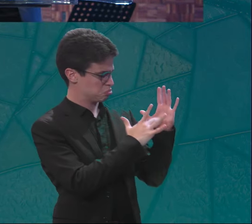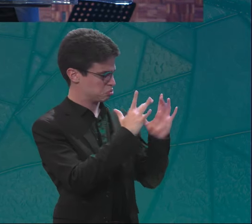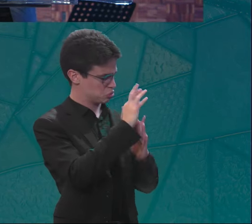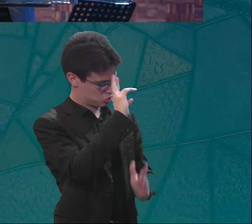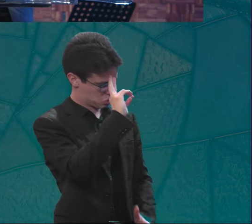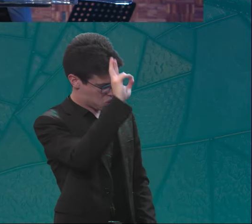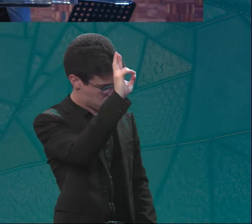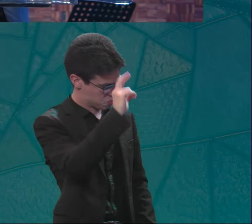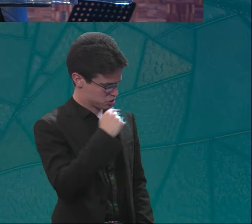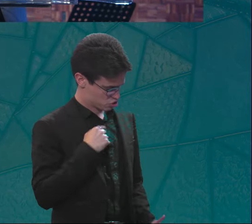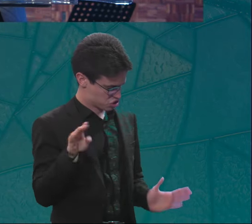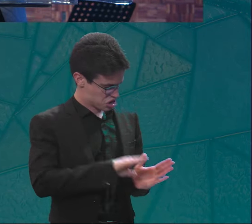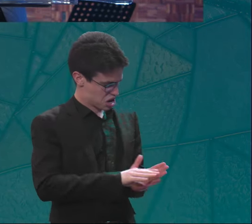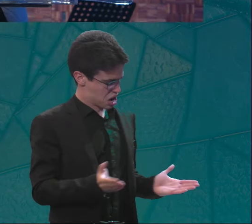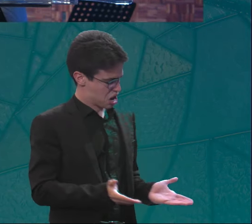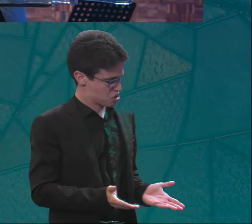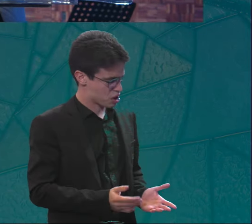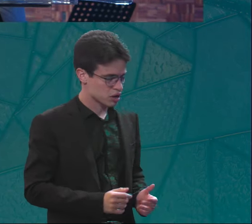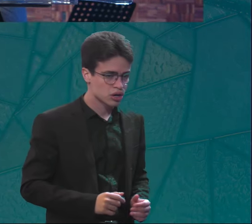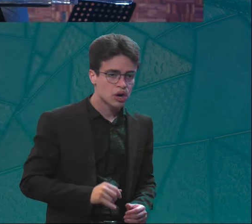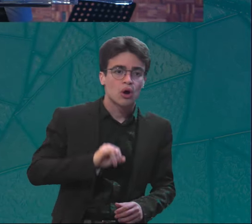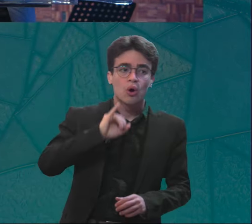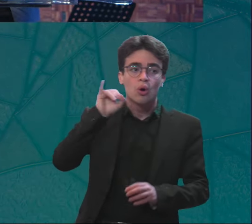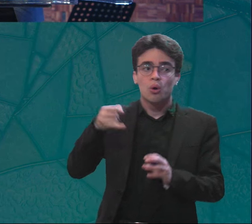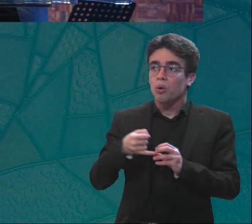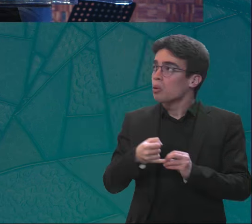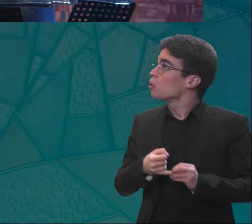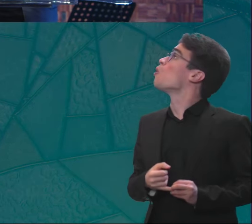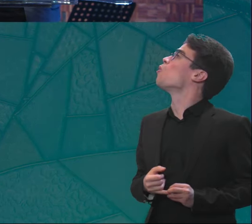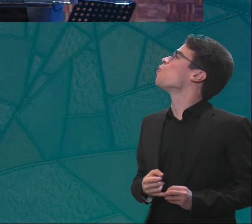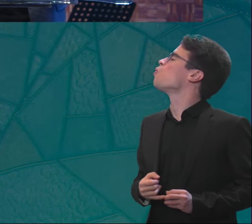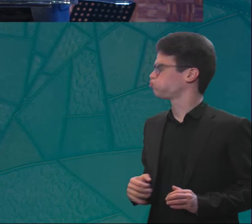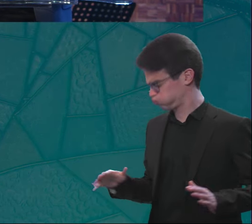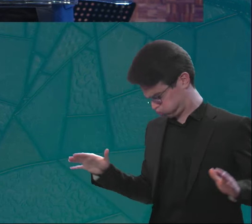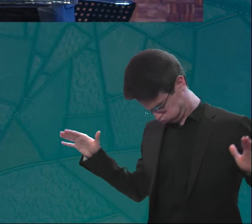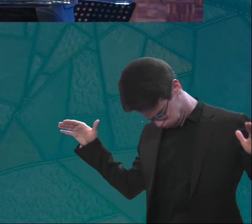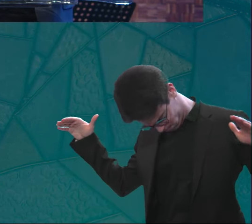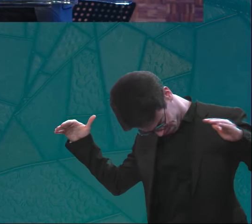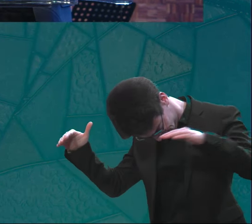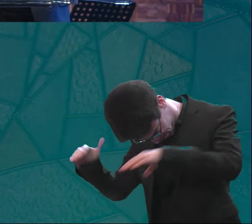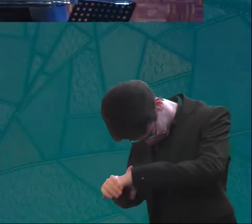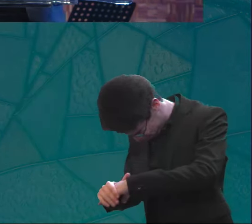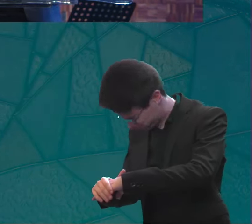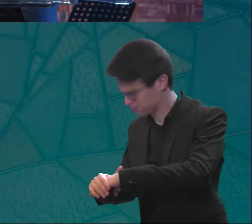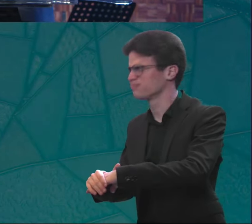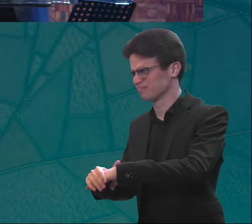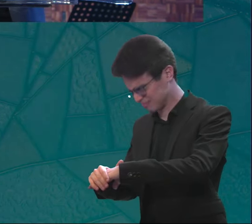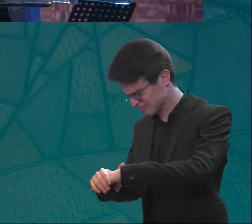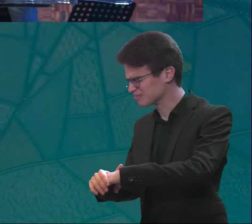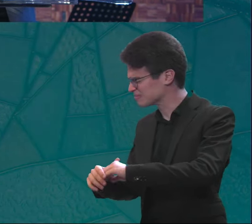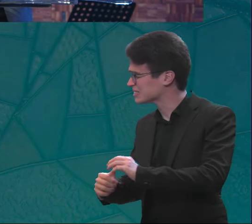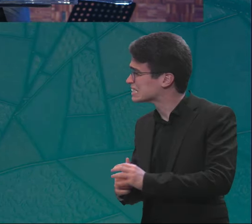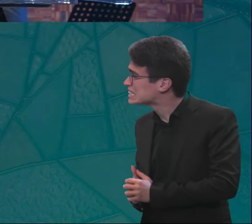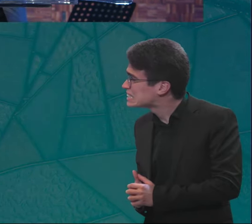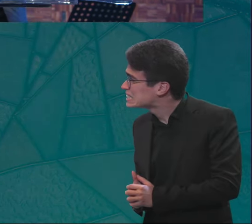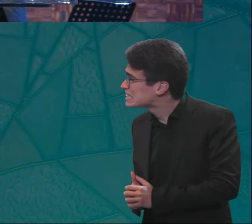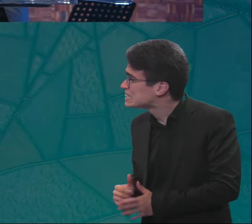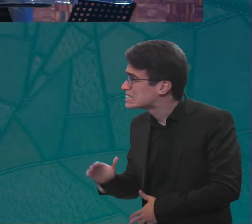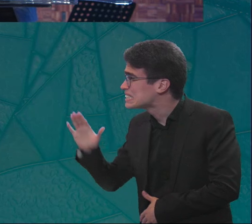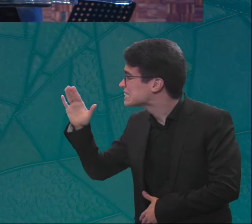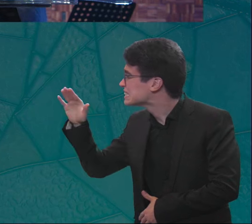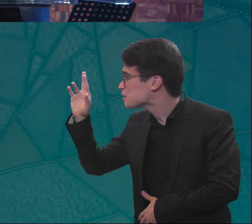Então Josué se prostrou com o rosto em terra e o adorou. E disse-lhe: que diz meu senhor